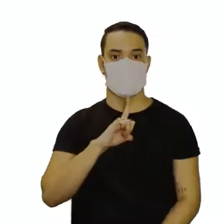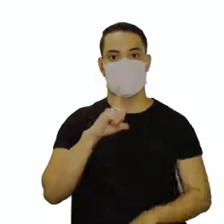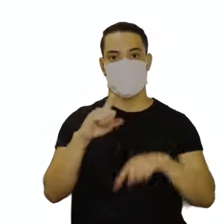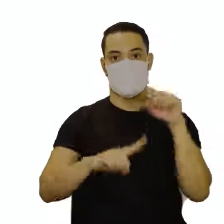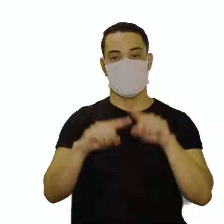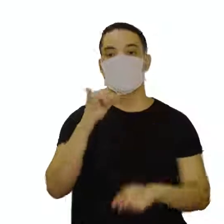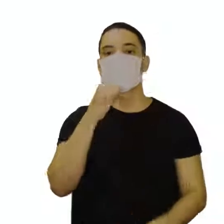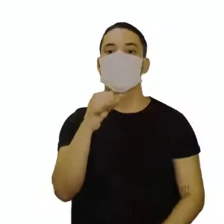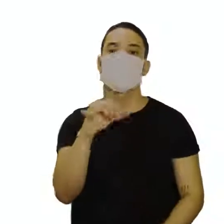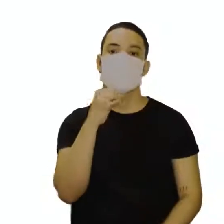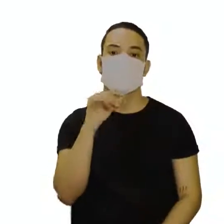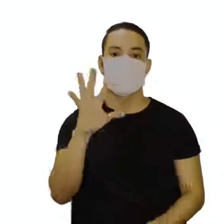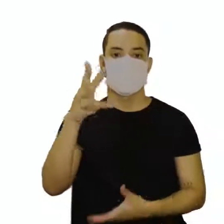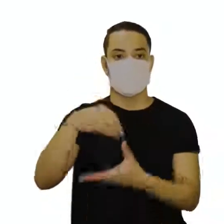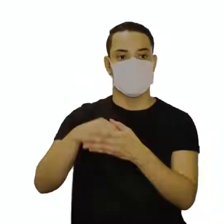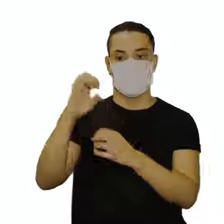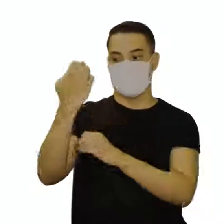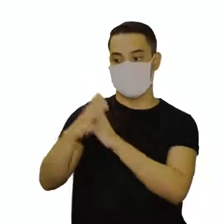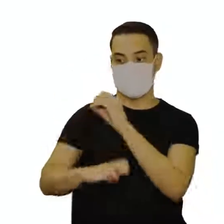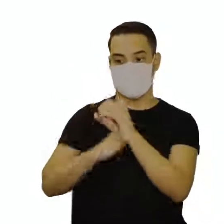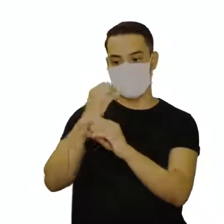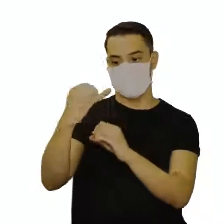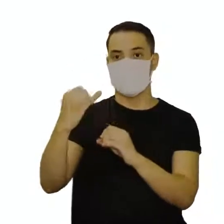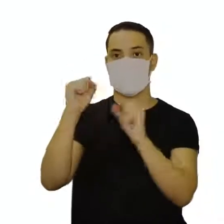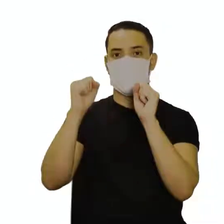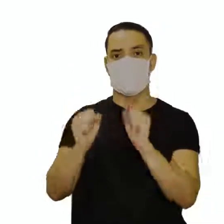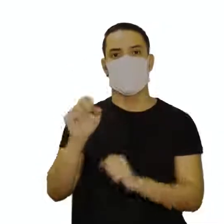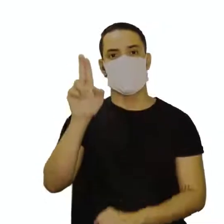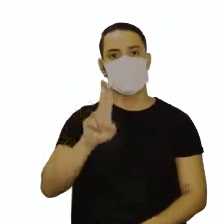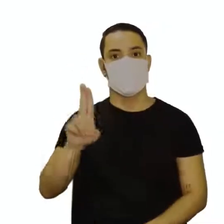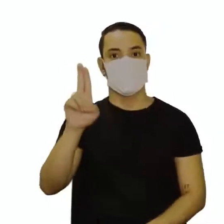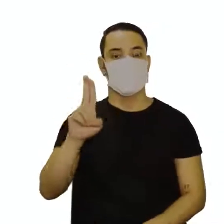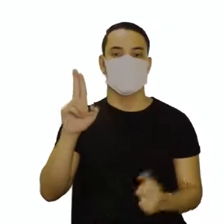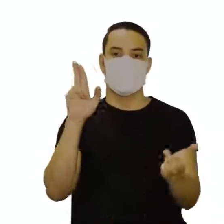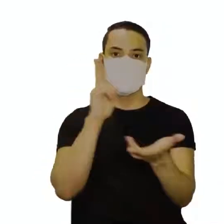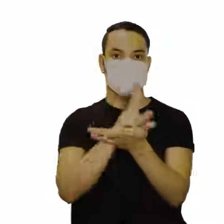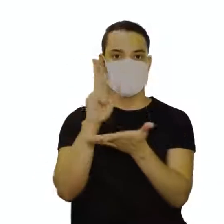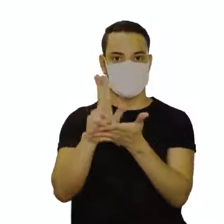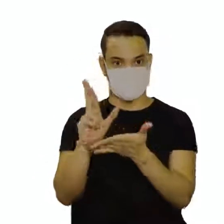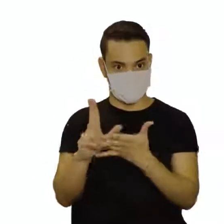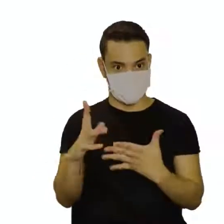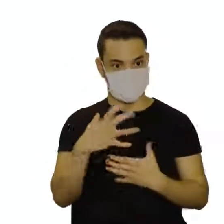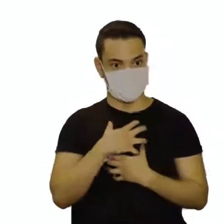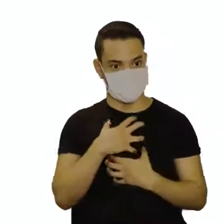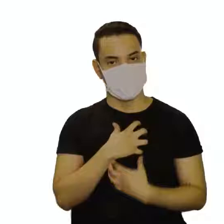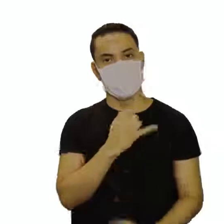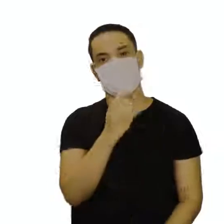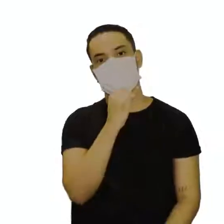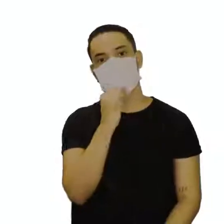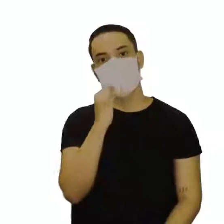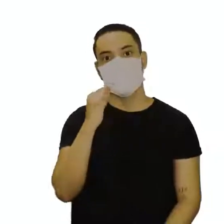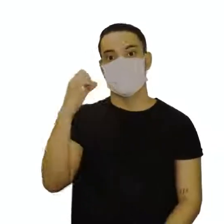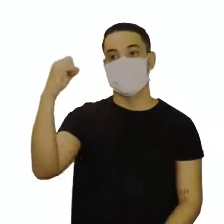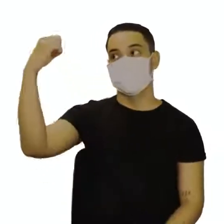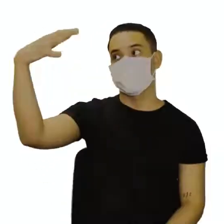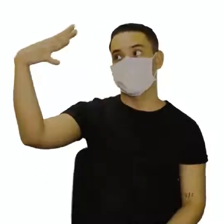e essa energia pode ser usada de diversas maneiras, como acender uma